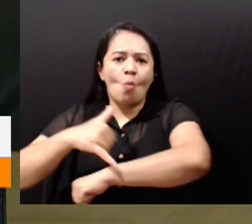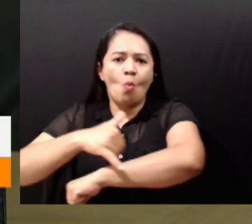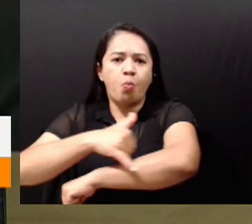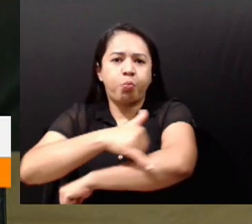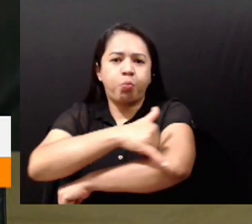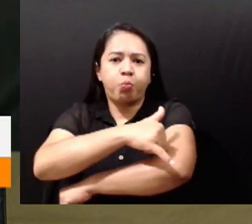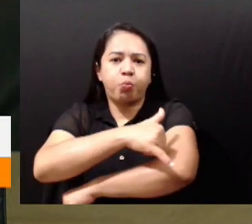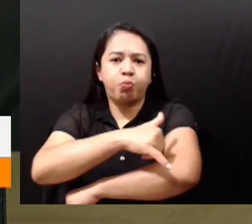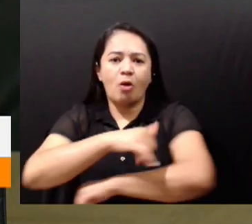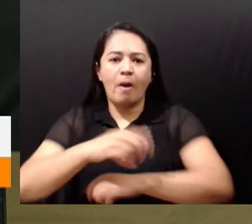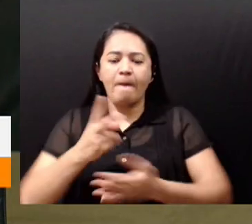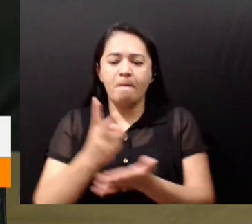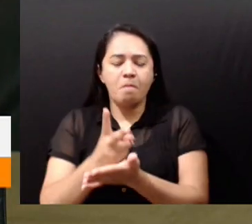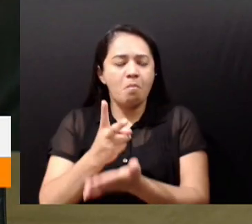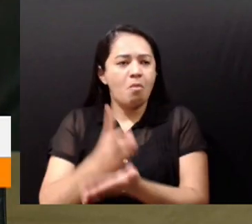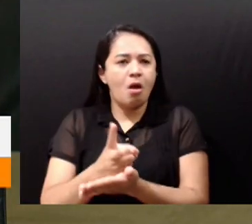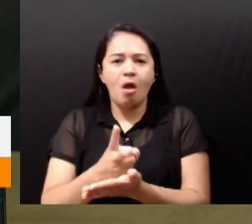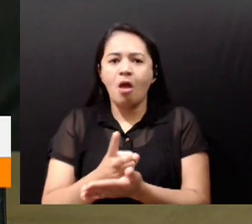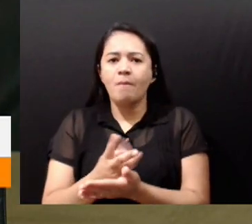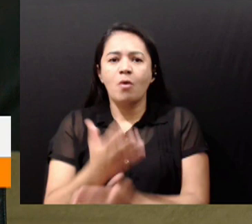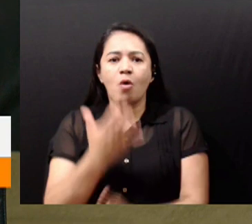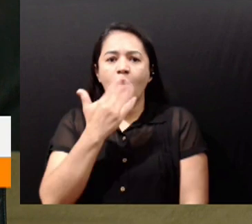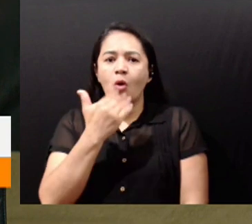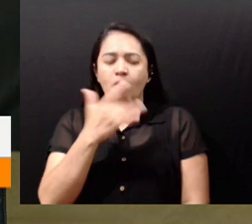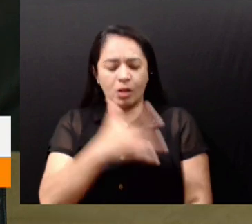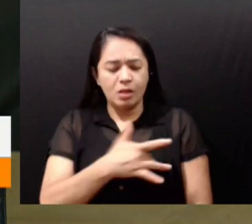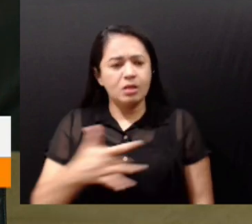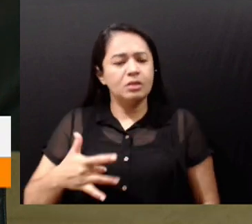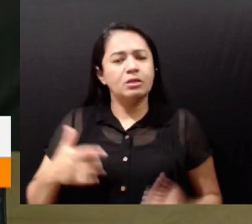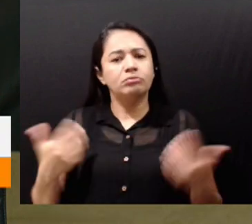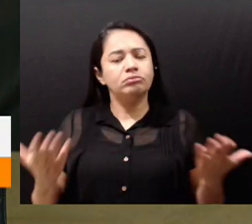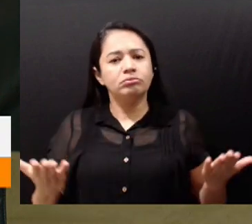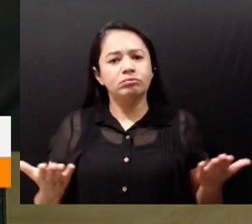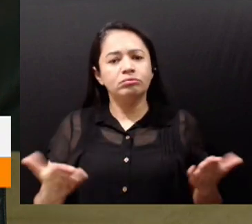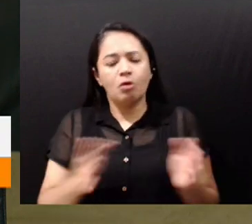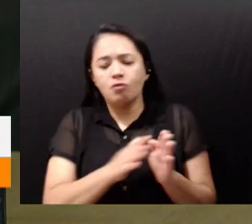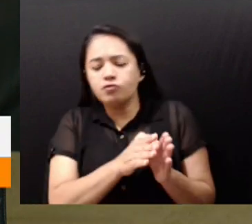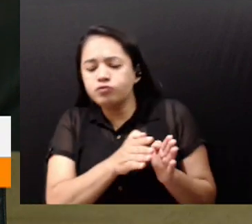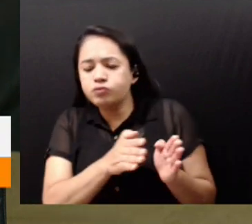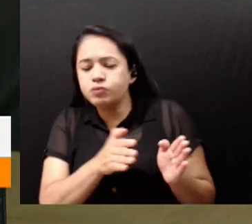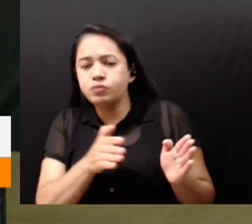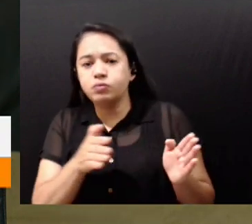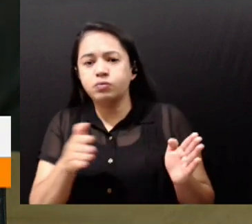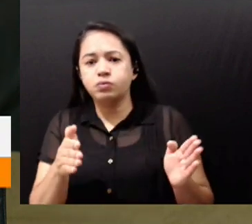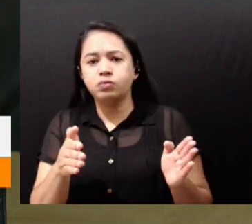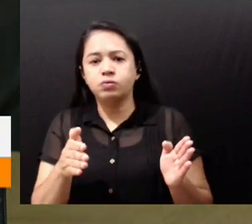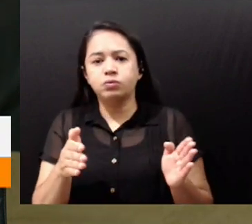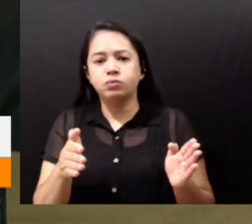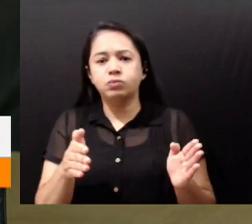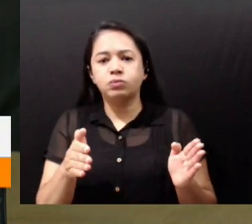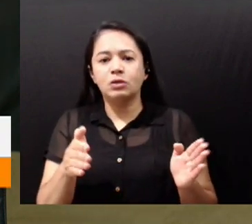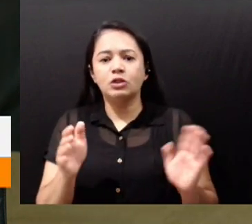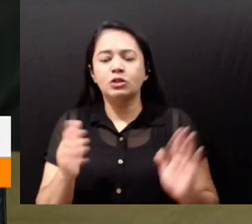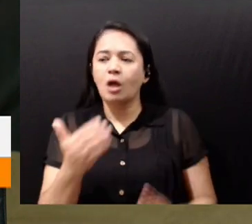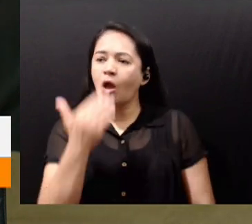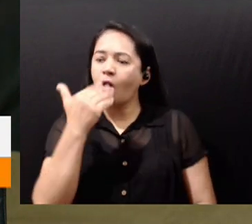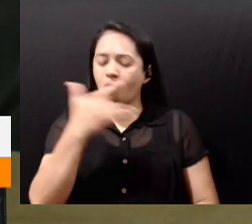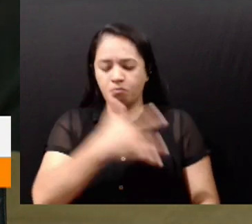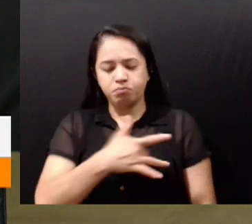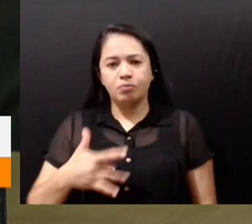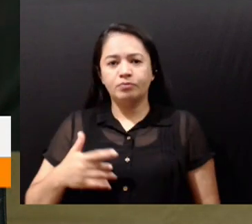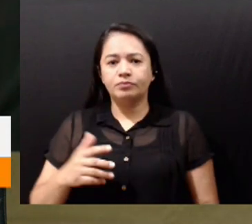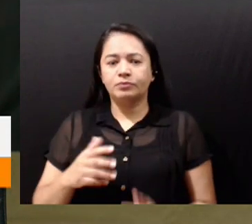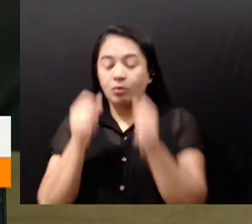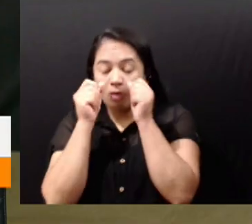fazendo uma alimentação saudável, né? Durante todo o tempo aí determinado, a gente levanta, toma um café